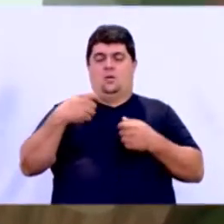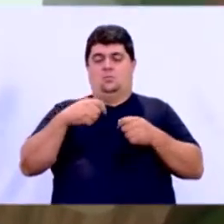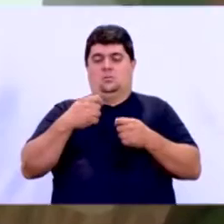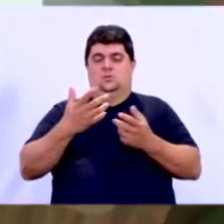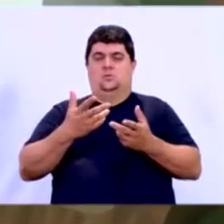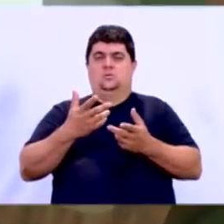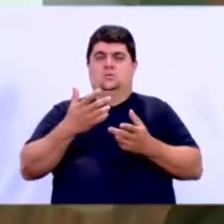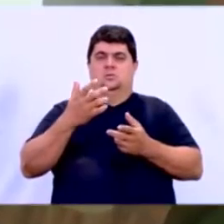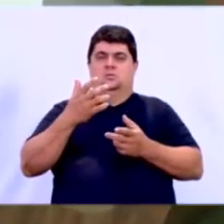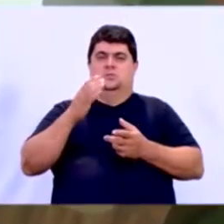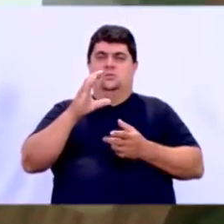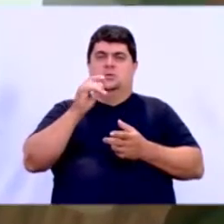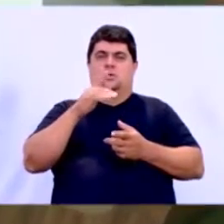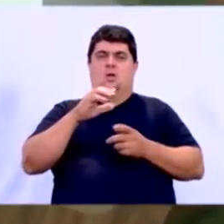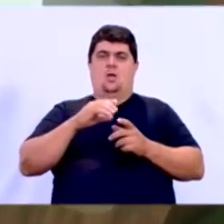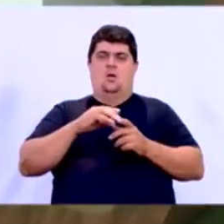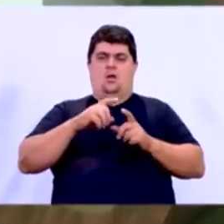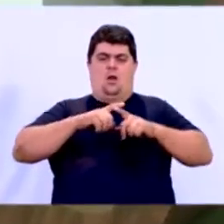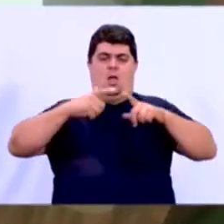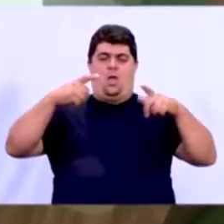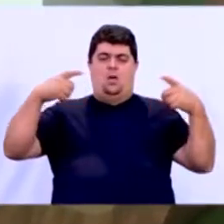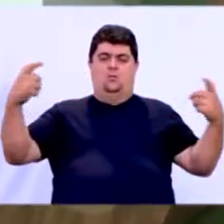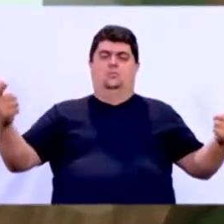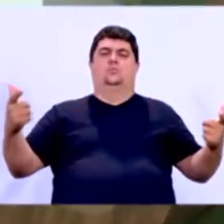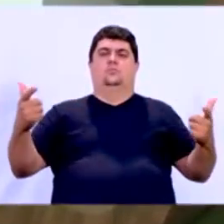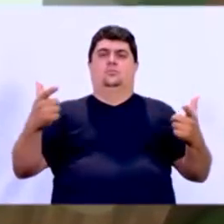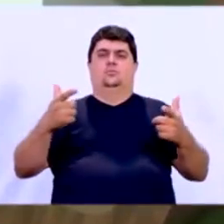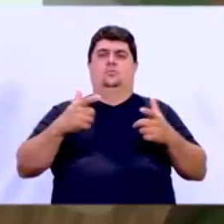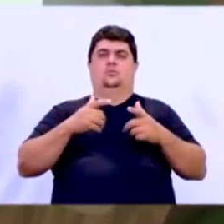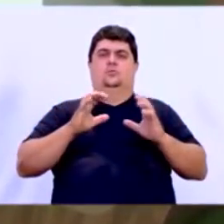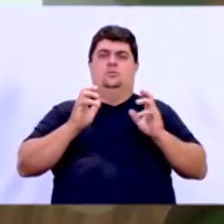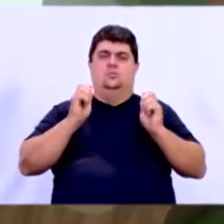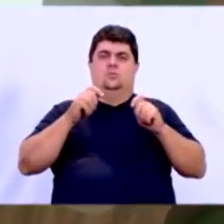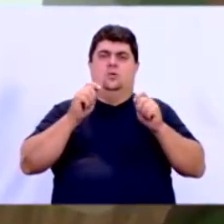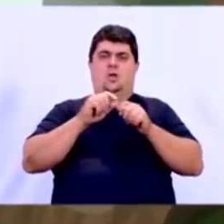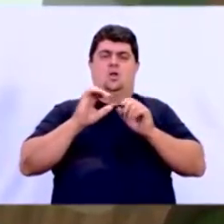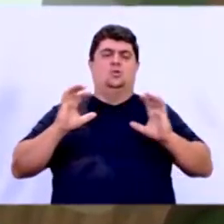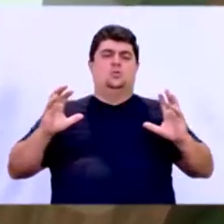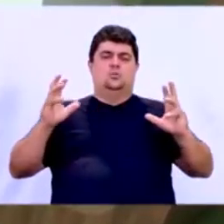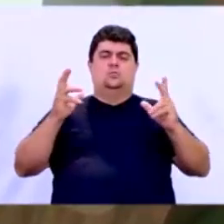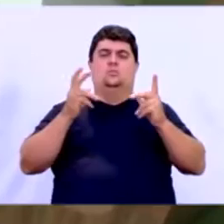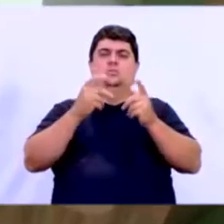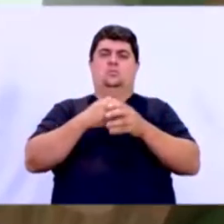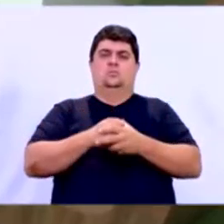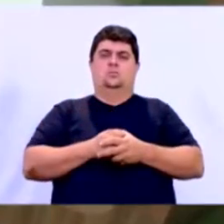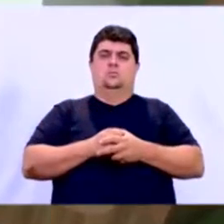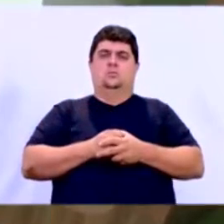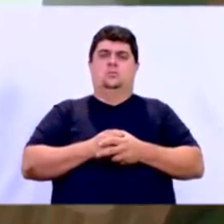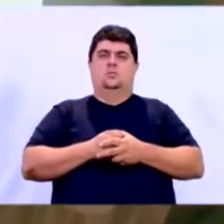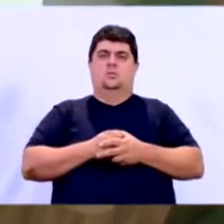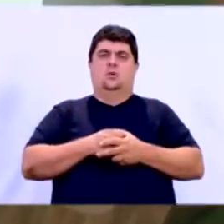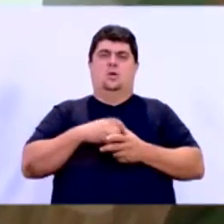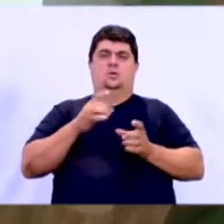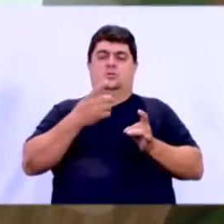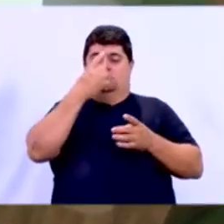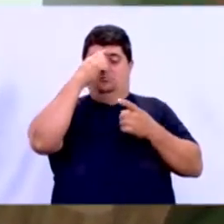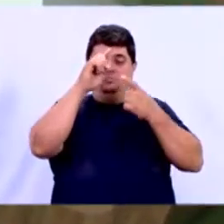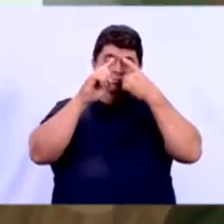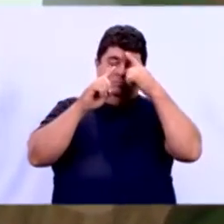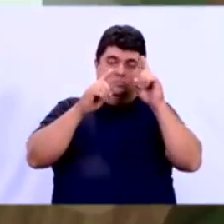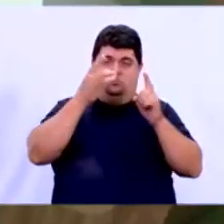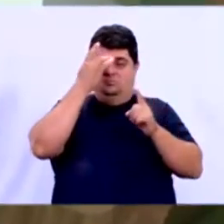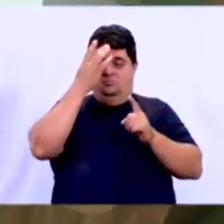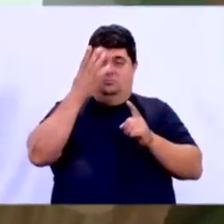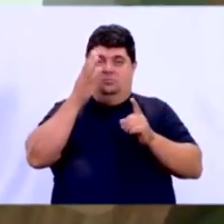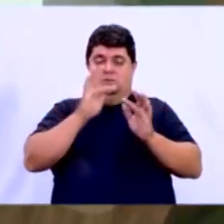cliente. Eu achei um pouco abrangente, mas... na verdade é bem abrangente, né? Mas como é algo que eles estão supondo agora inicialmente,